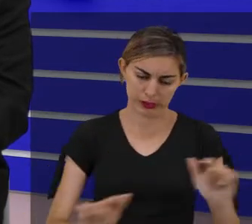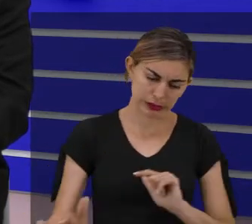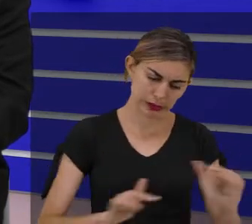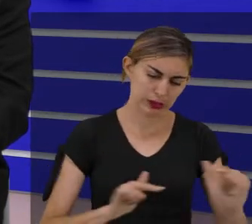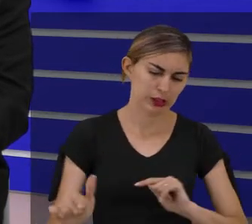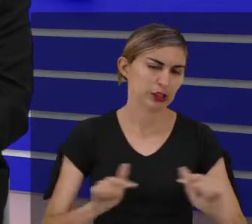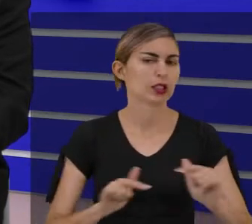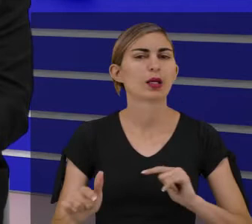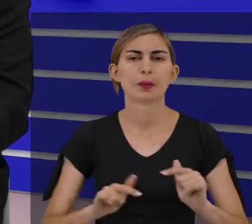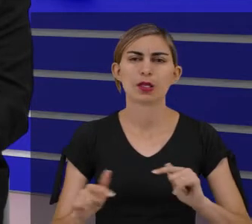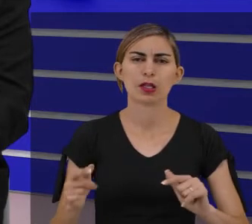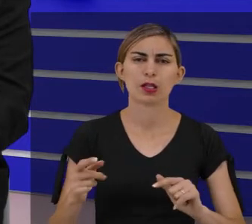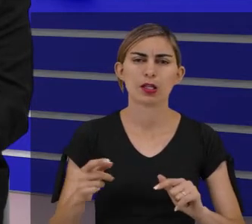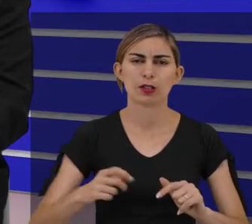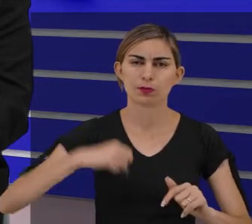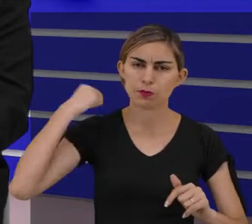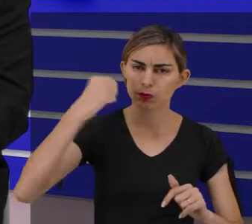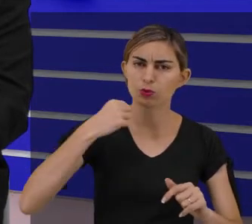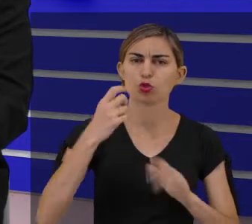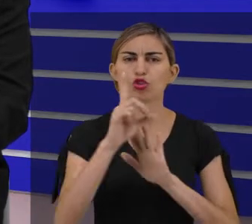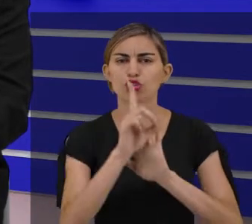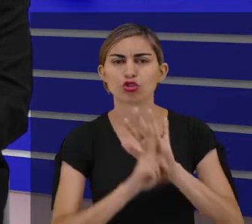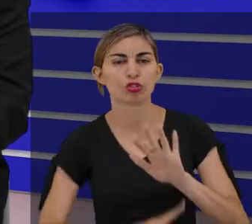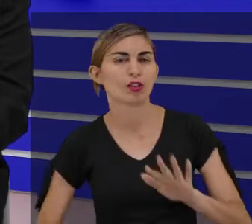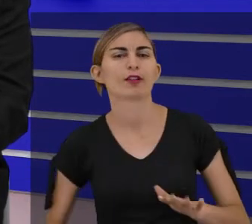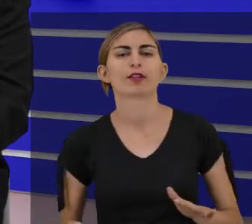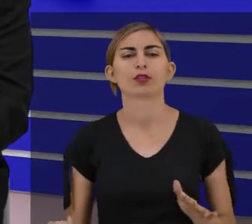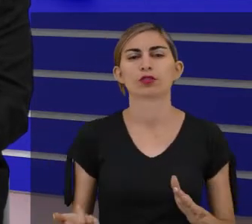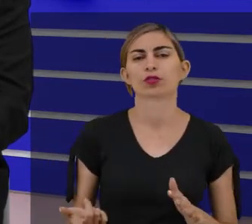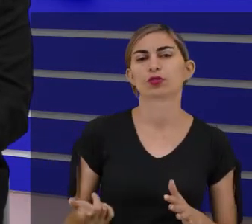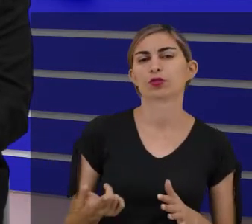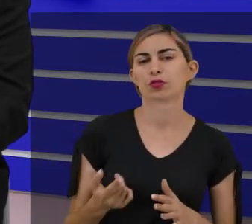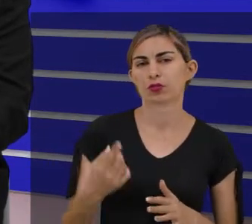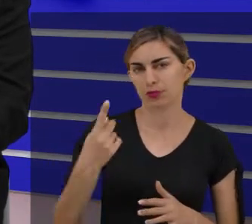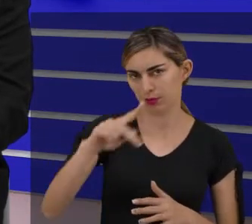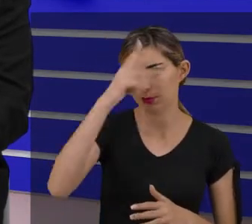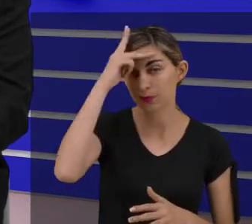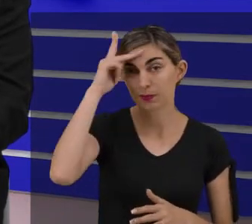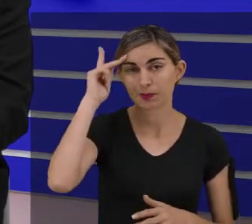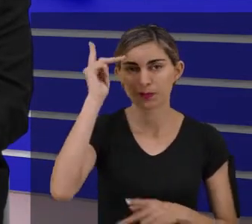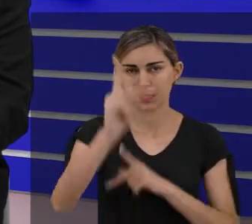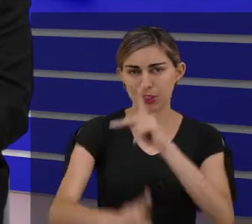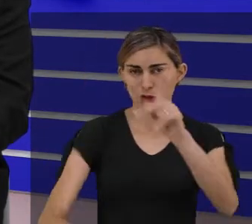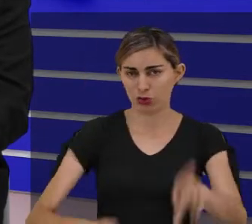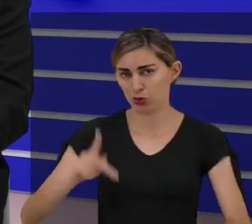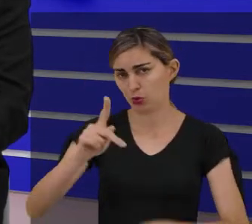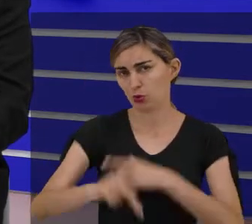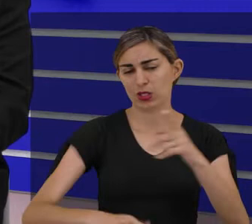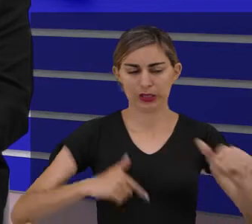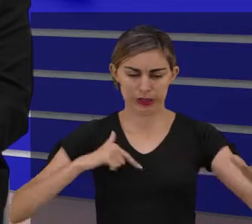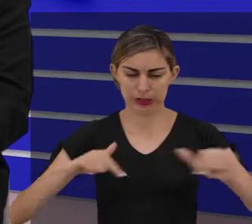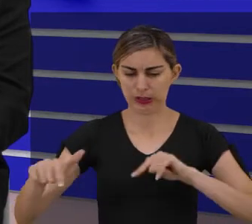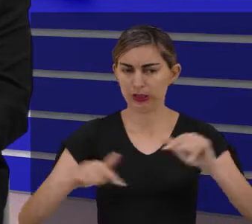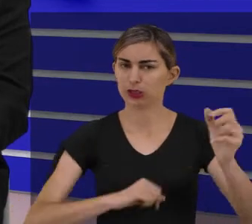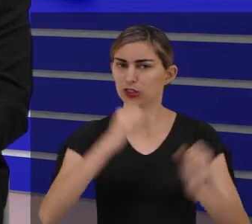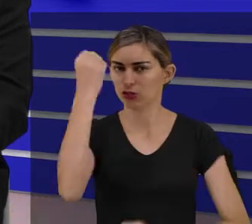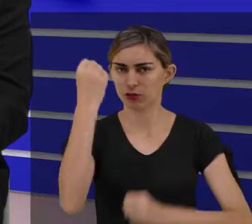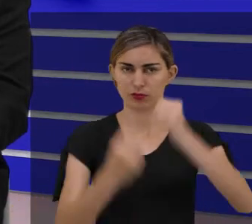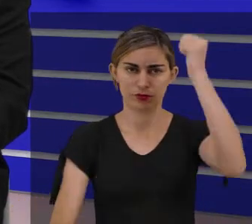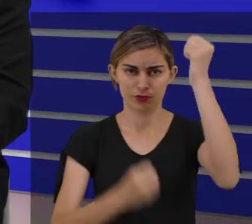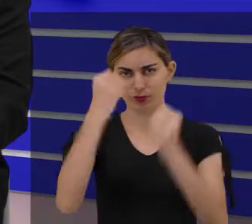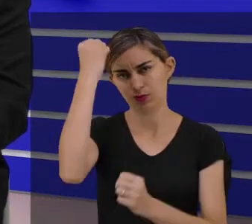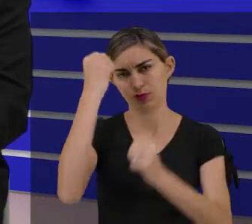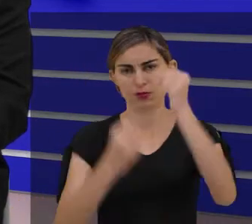buscando a melhoria, buscando, né, os direitos dessas pessoas que trabalhavam nas